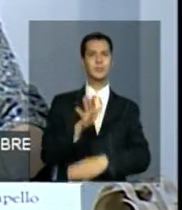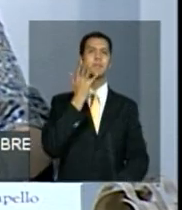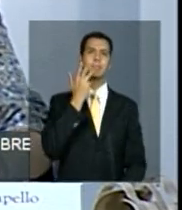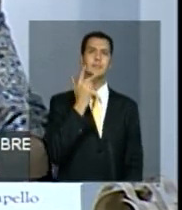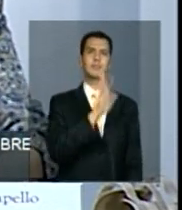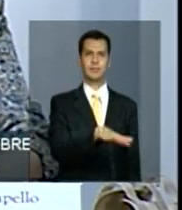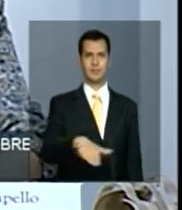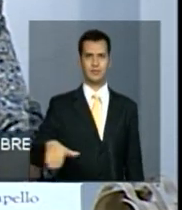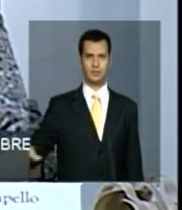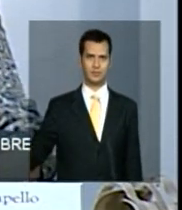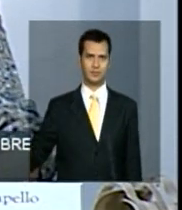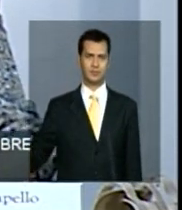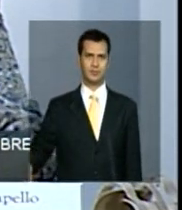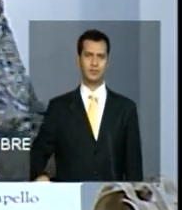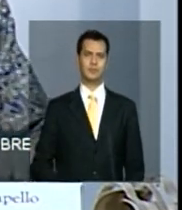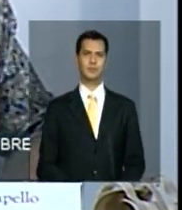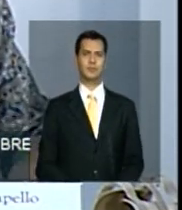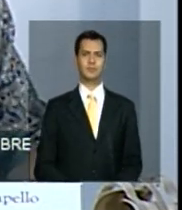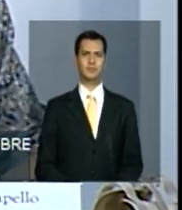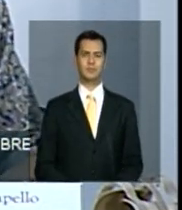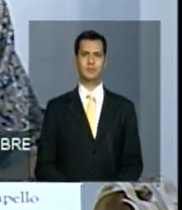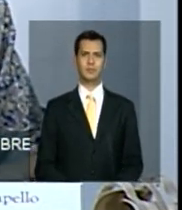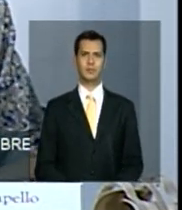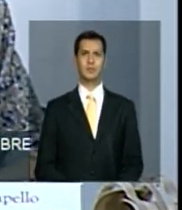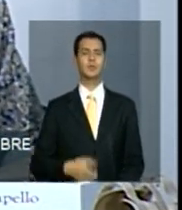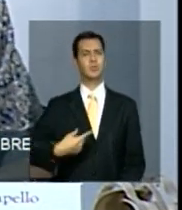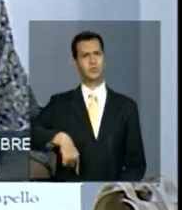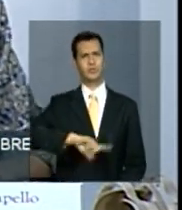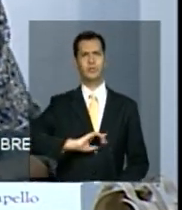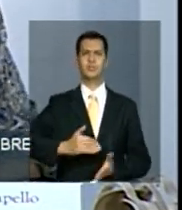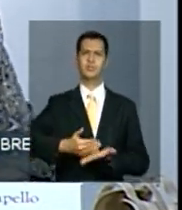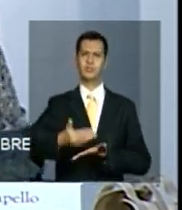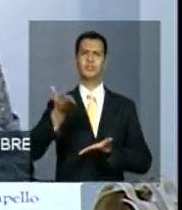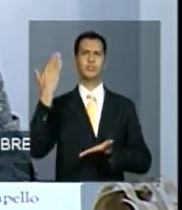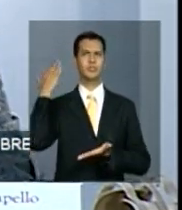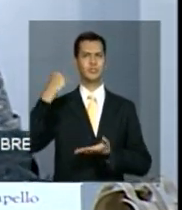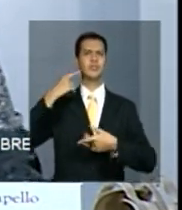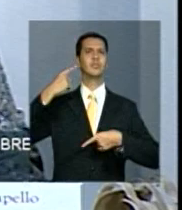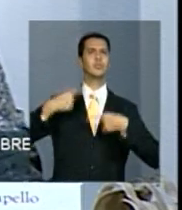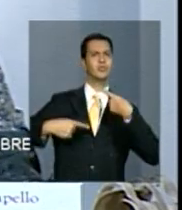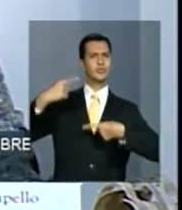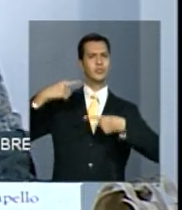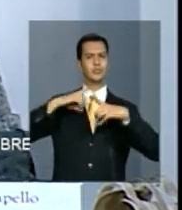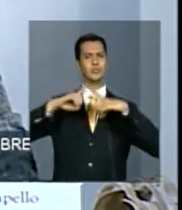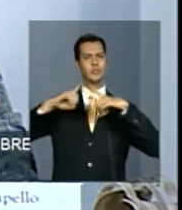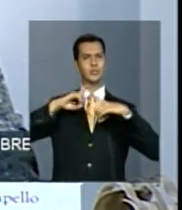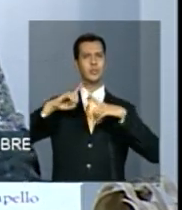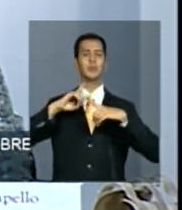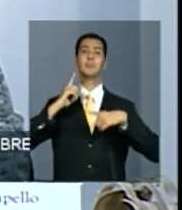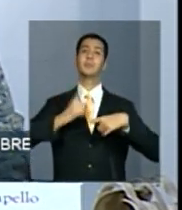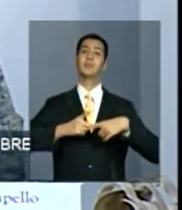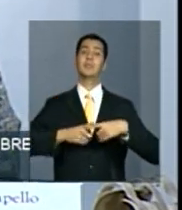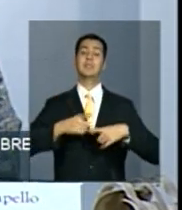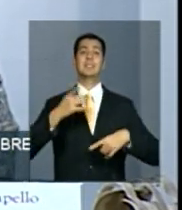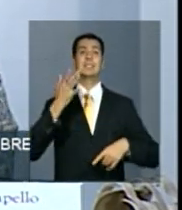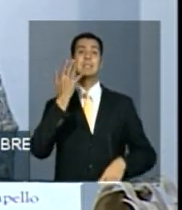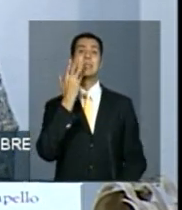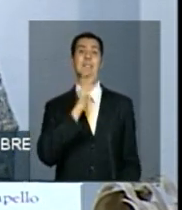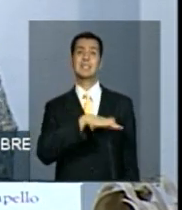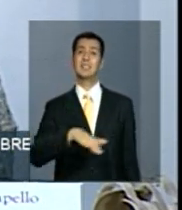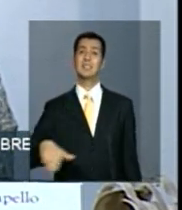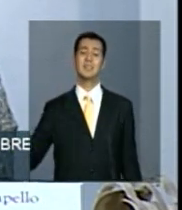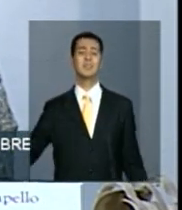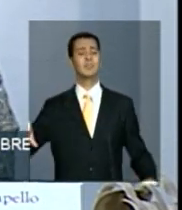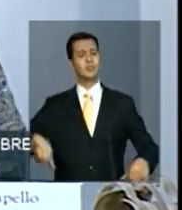vem discutindo né amplamente ao longo desse ano as crianças são as as mais atingidas pela